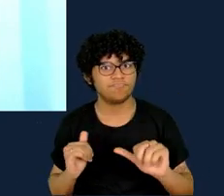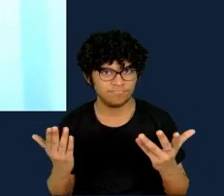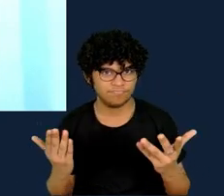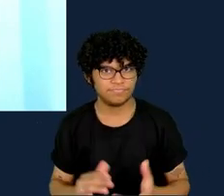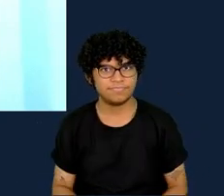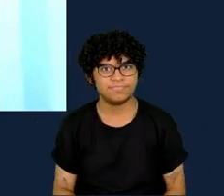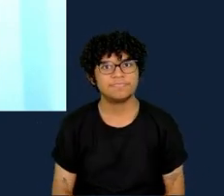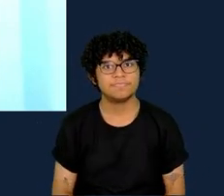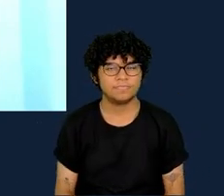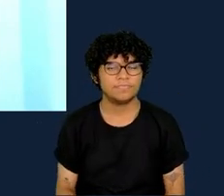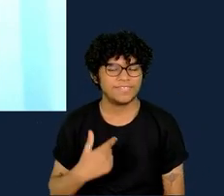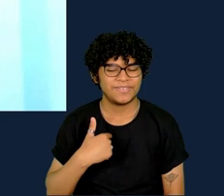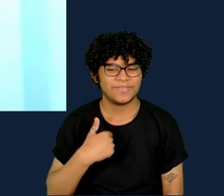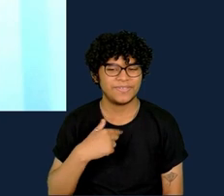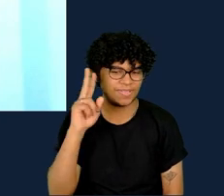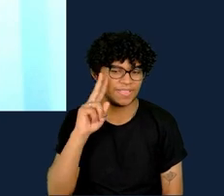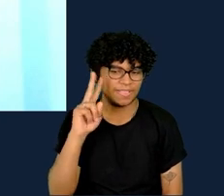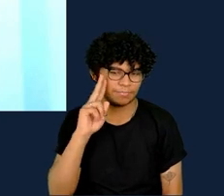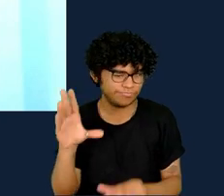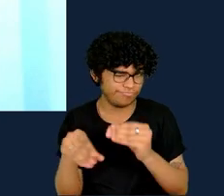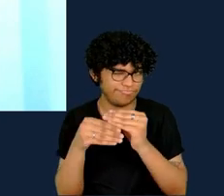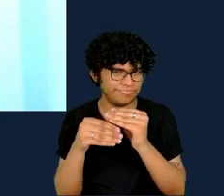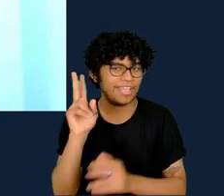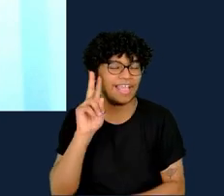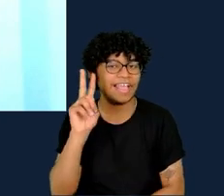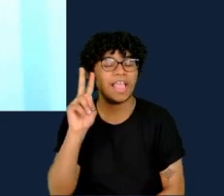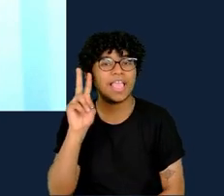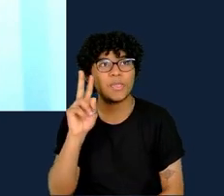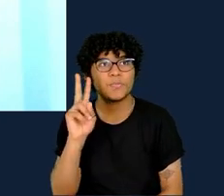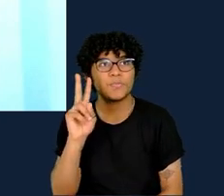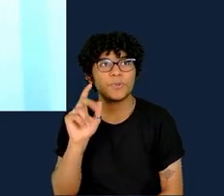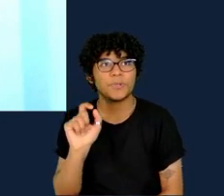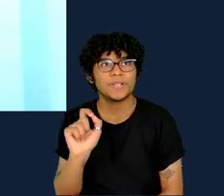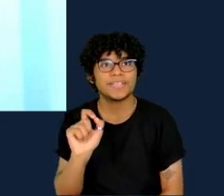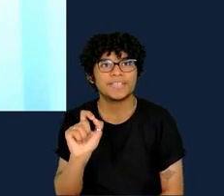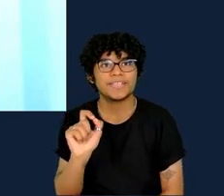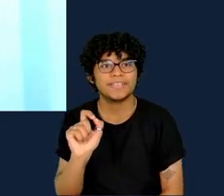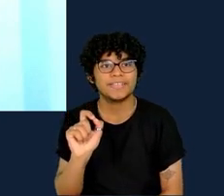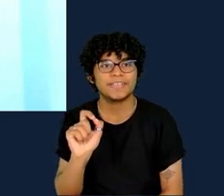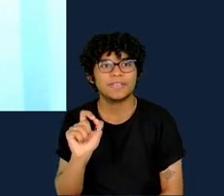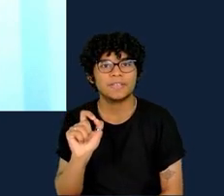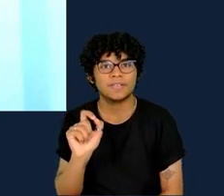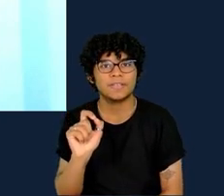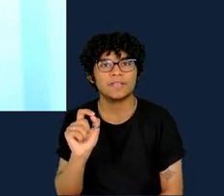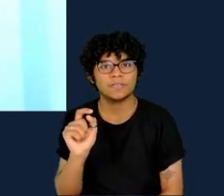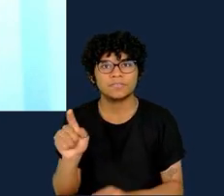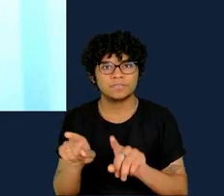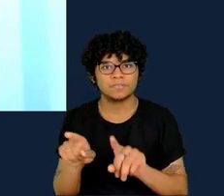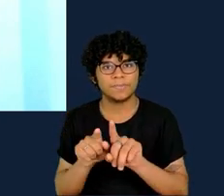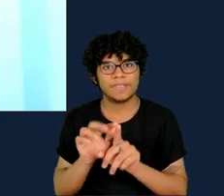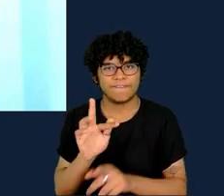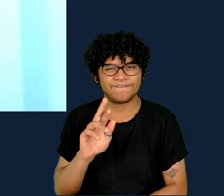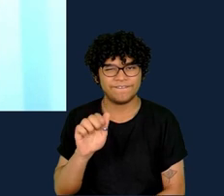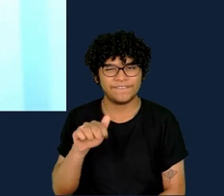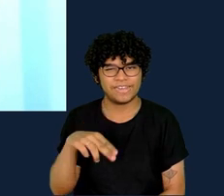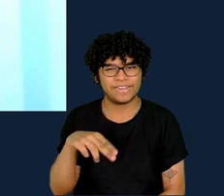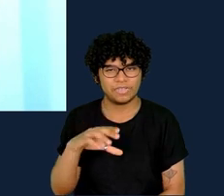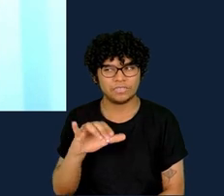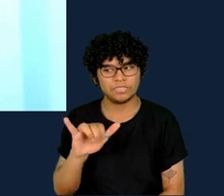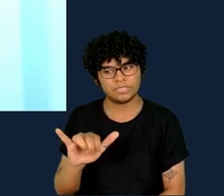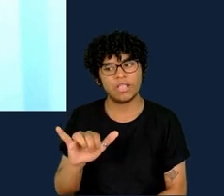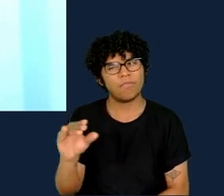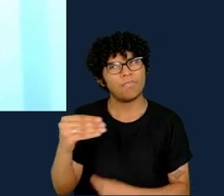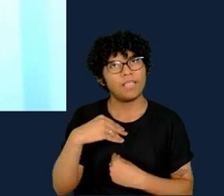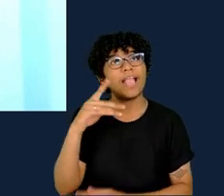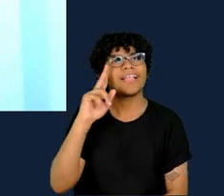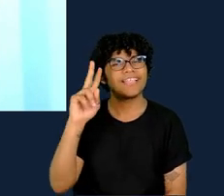Eu me lembro, para ajudar aqui um pouco na discussão, eu me lembro que, inspirado pela França, eu lembrei disso, na verdade, que tem uma pesquisa ali naquela região, no Rio